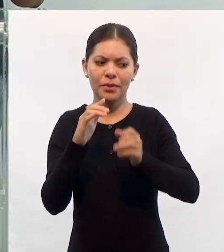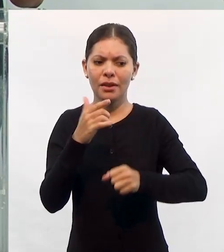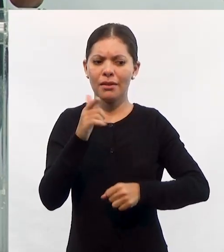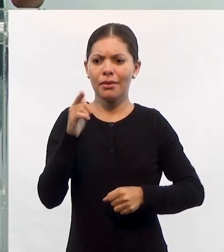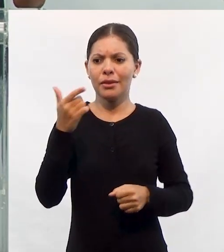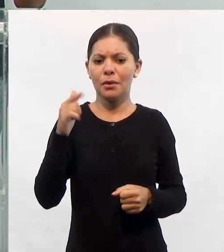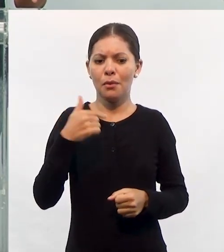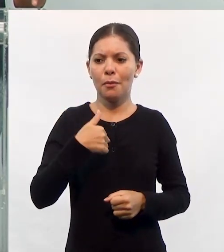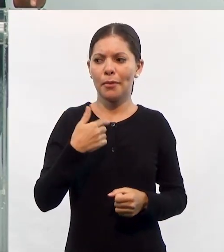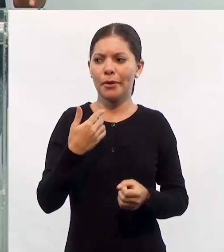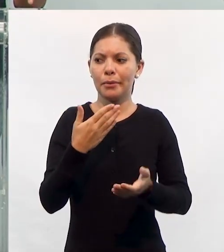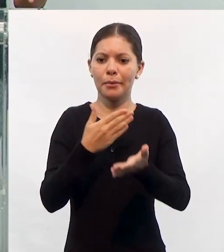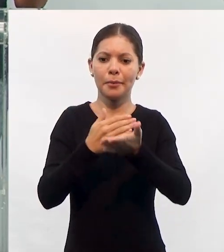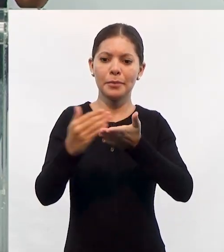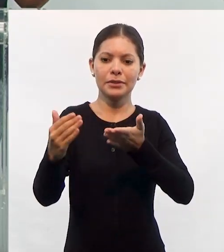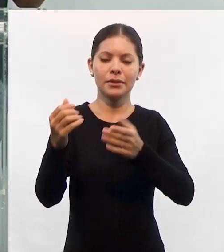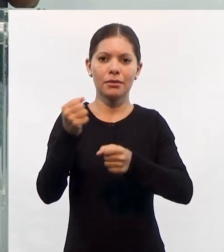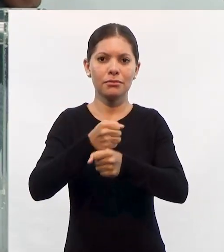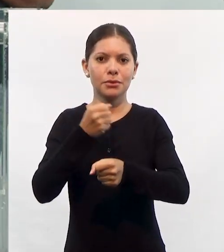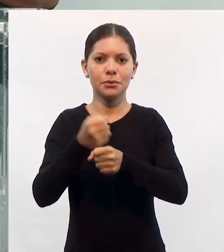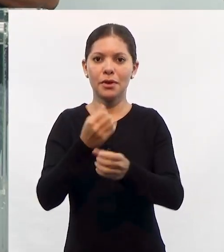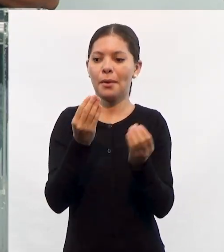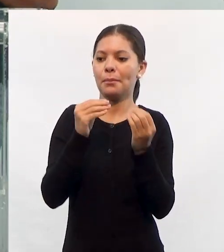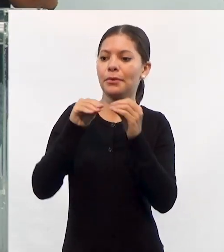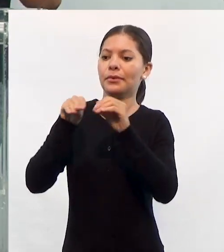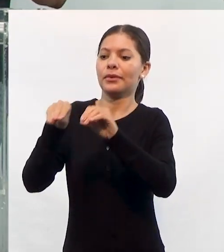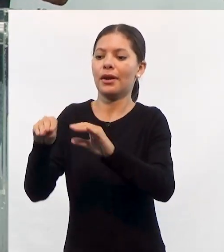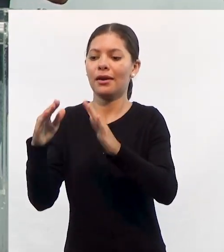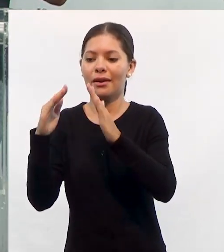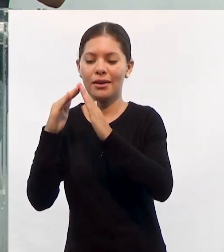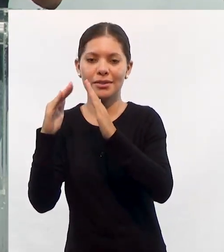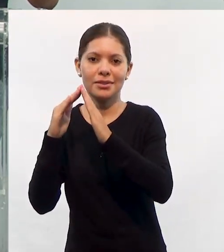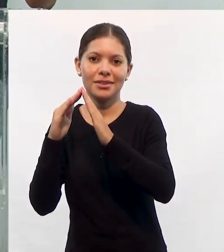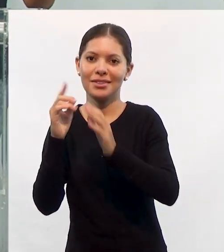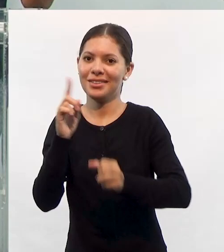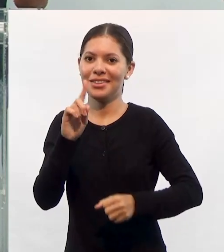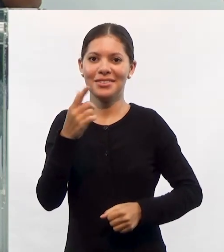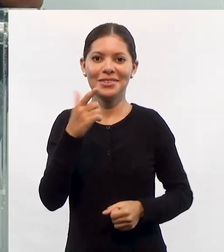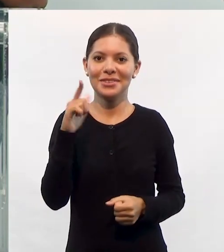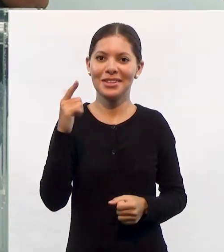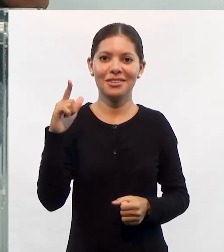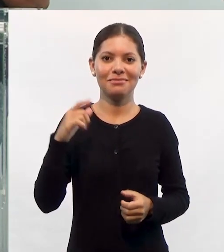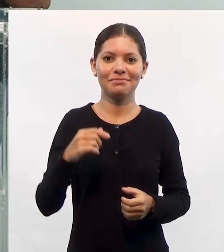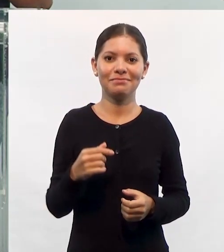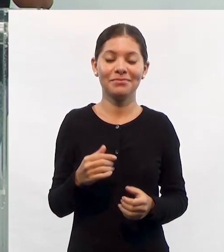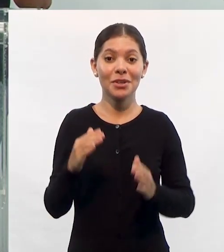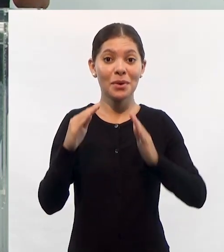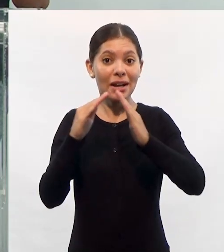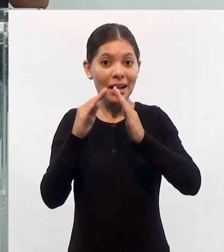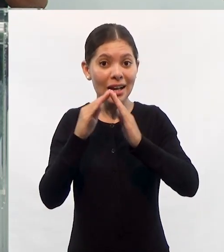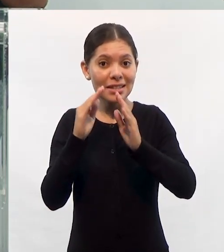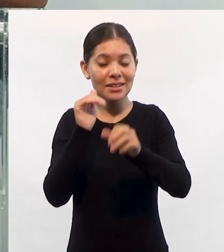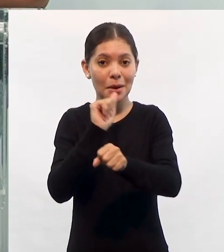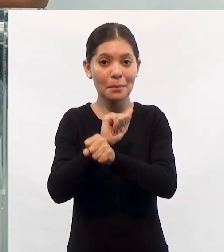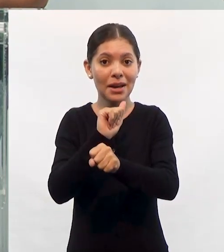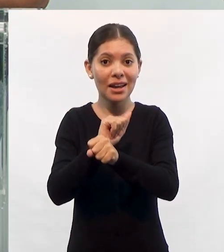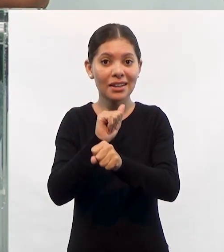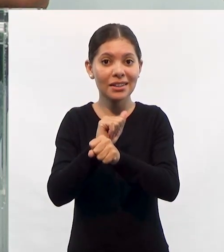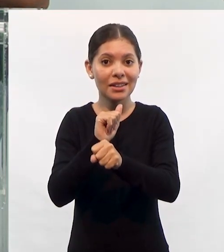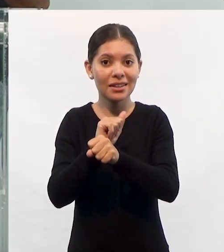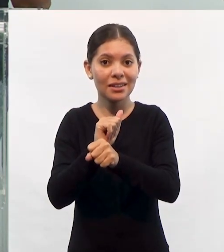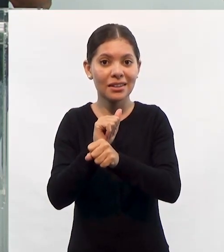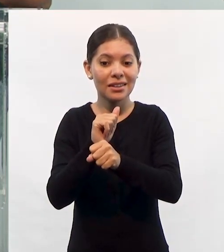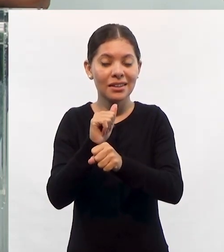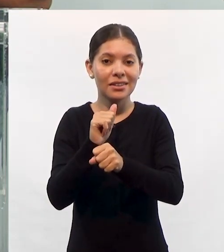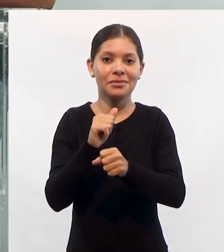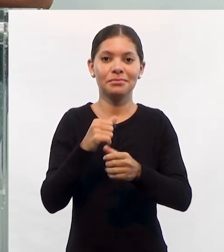Não tem como eu começar a construir a casa no local e mudar para outro. Então, a casa vai ficar parada naquele local e quem vai se mover